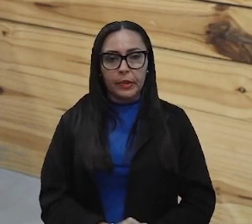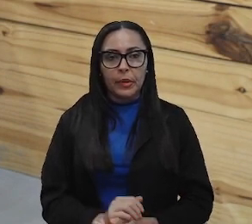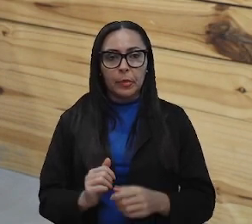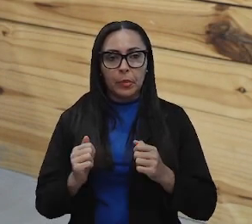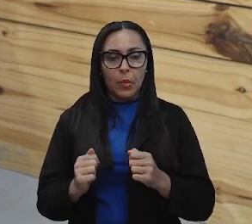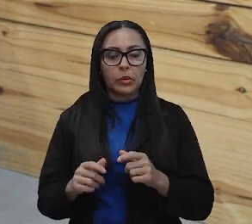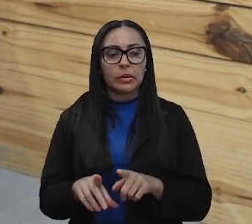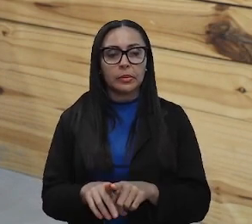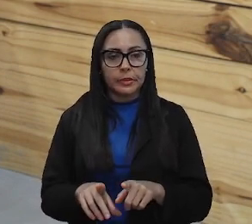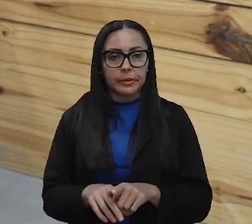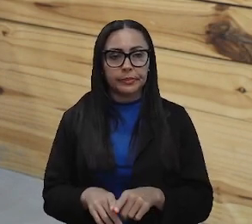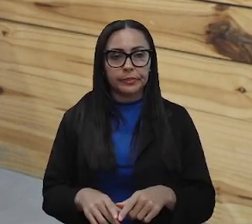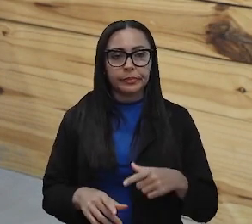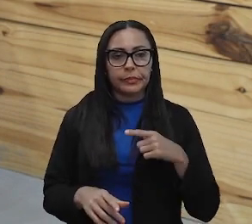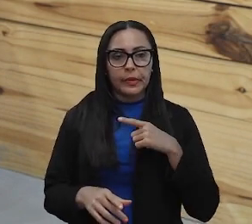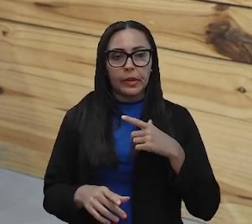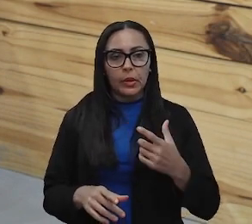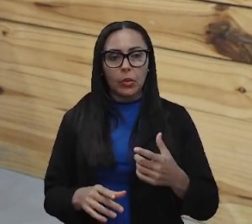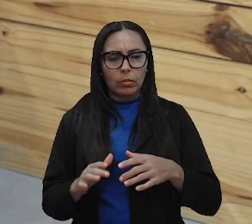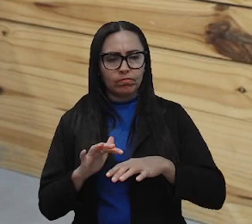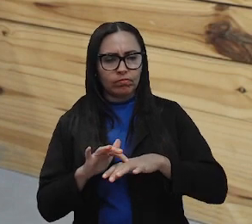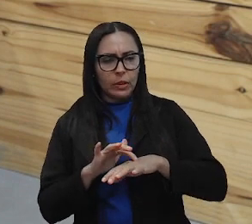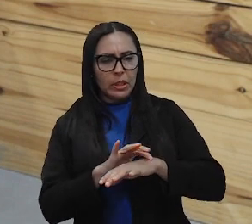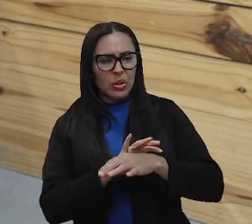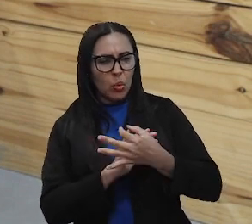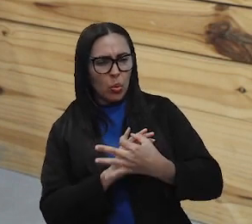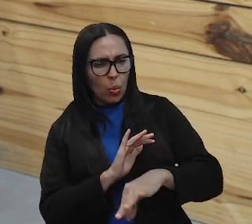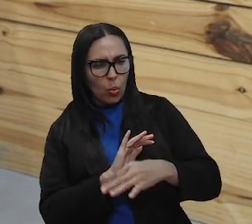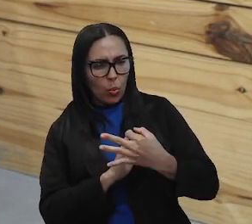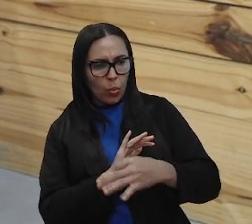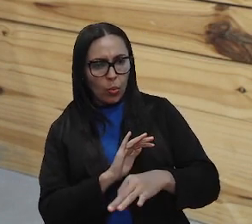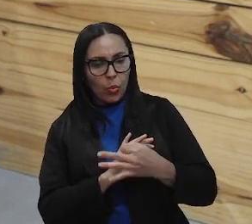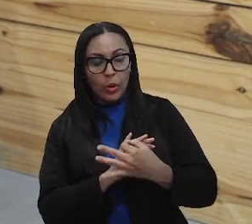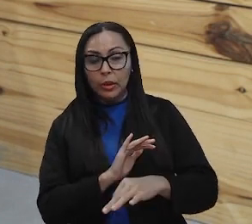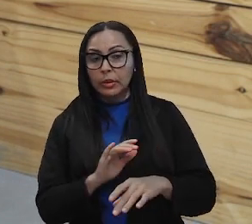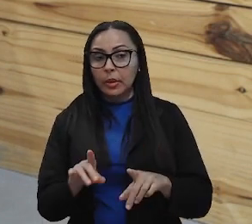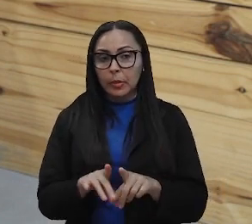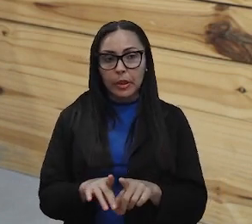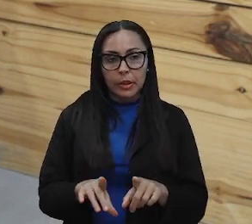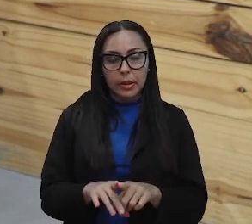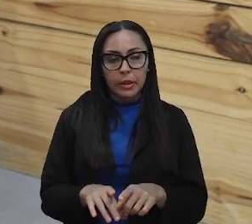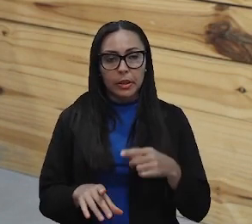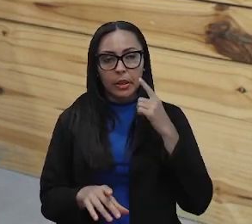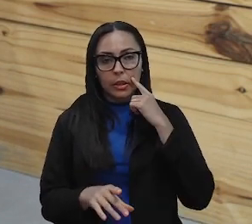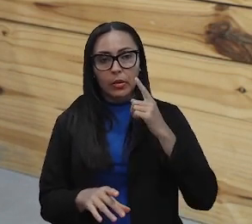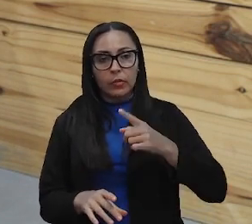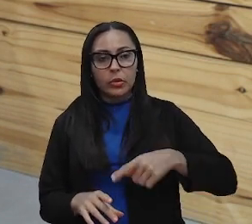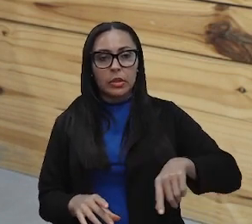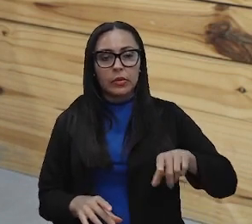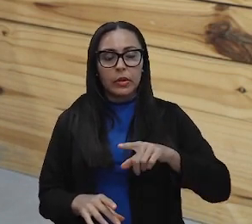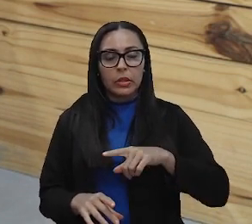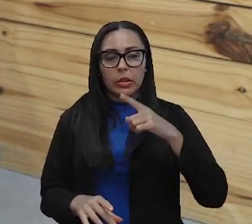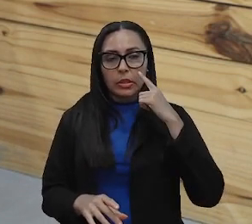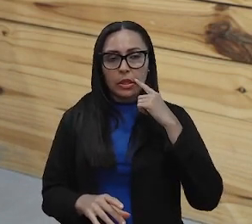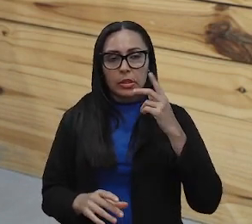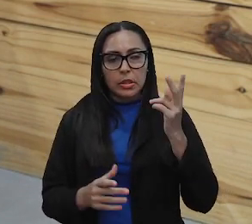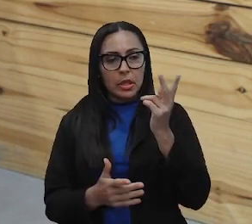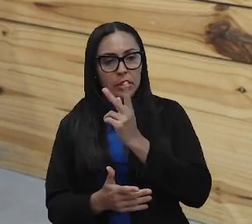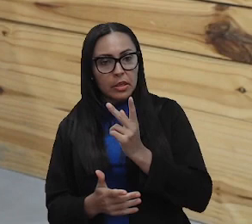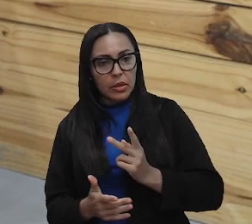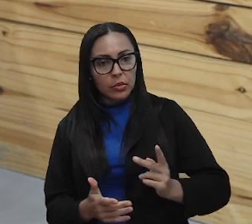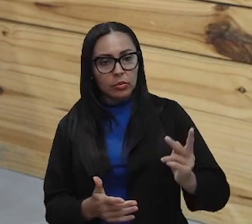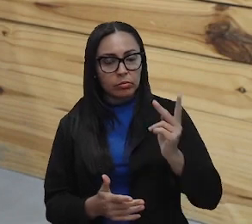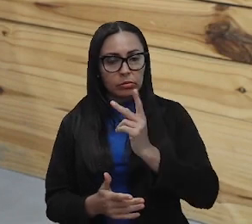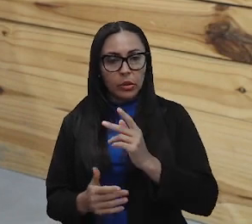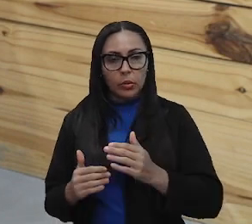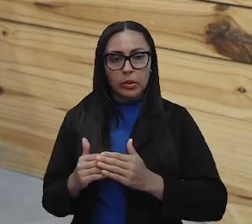ter uma tendinite no punho, também na mão. Então, assim, você veja nessa imagem assim, o início da lesão, né?